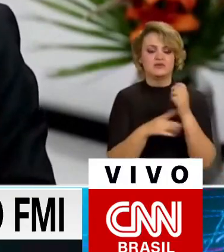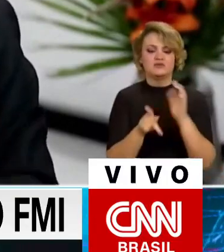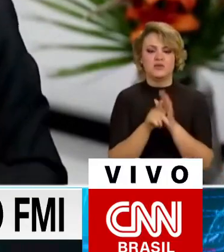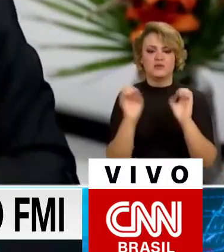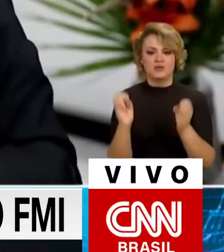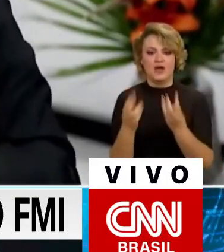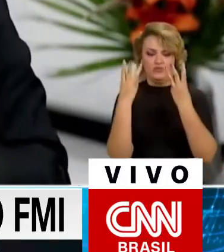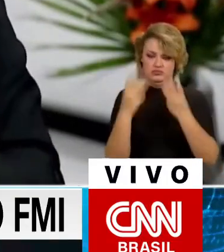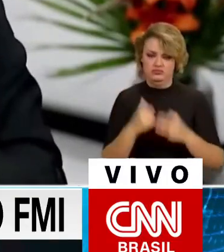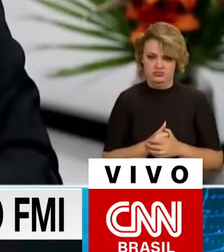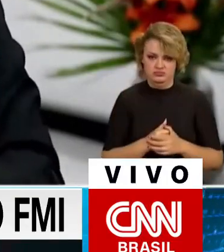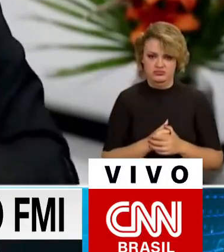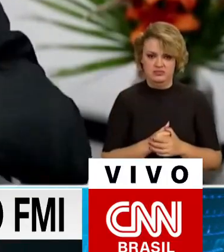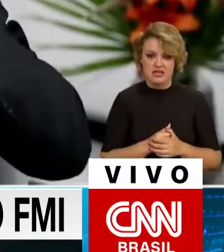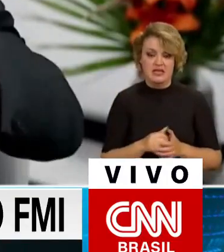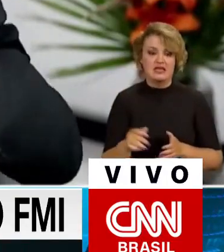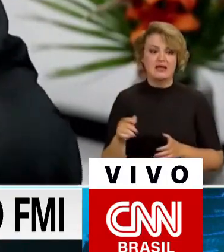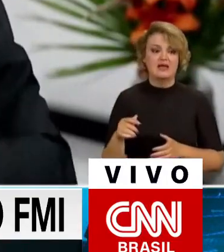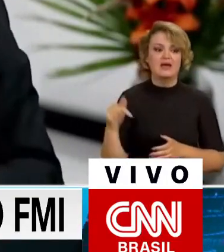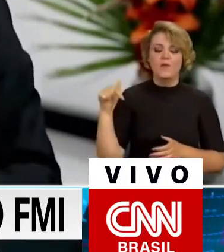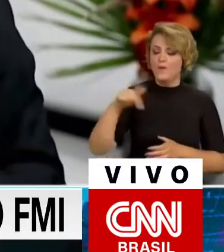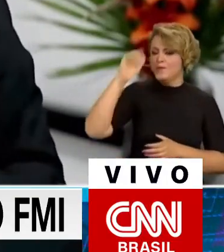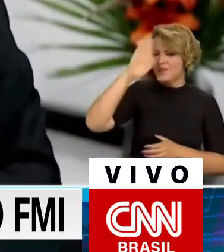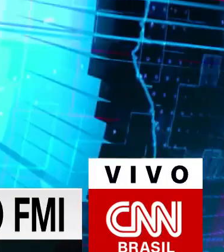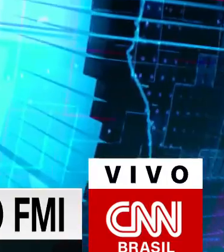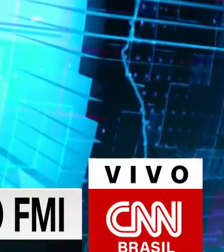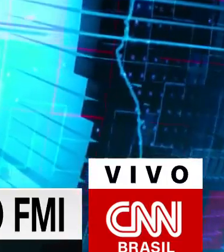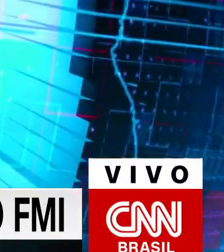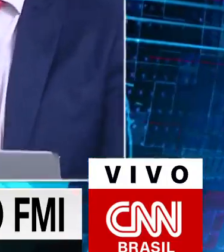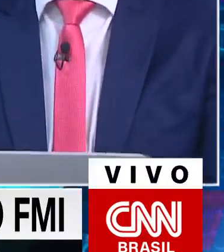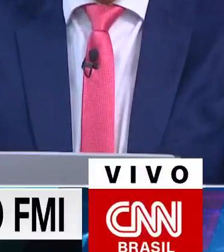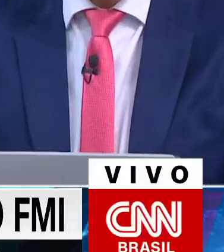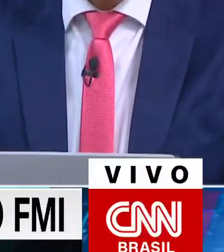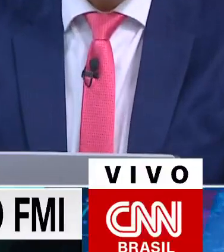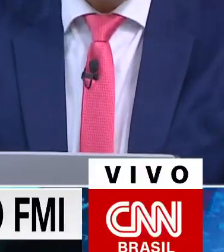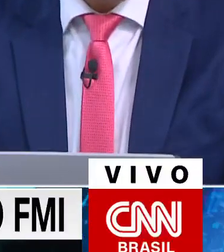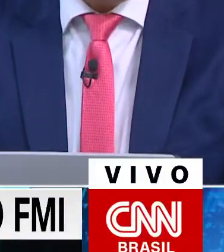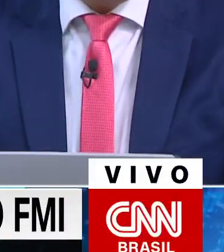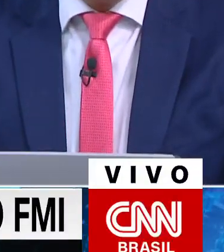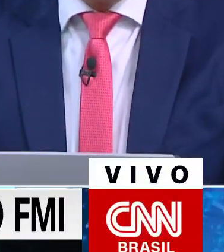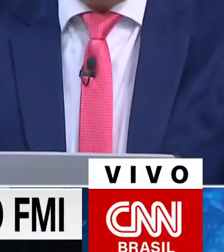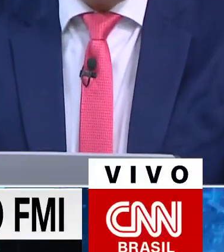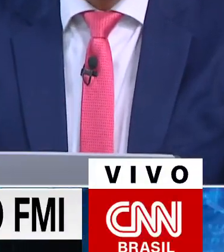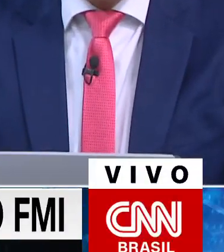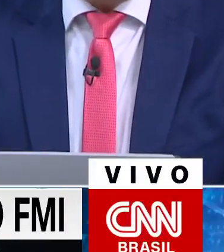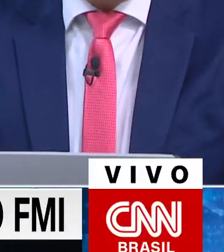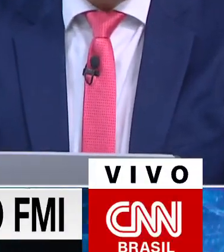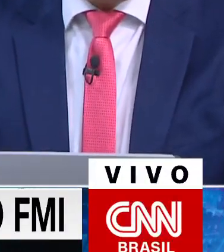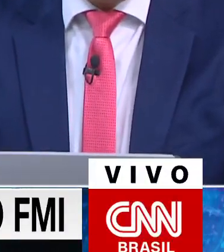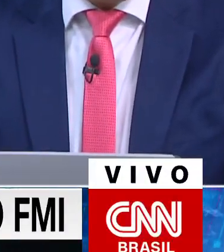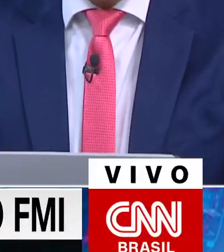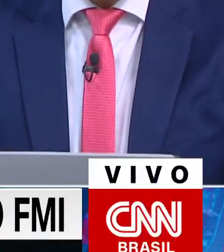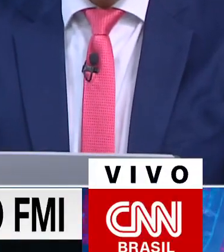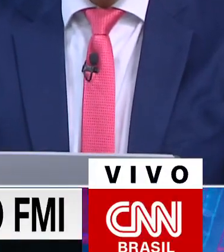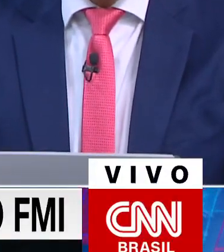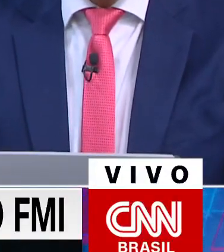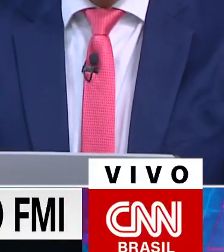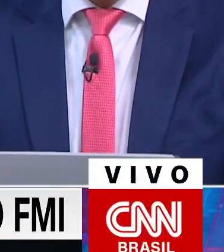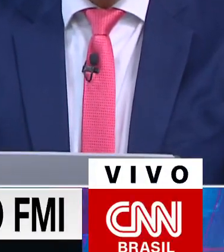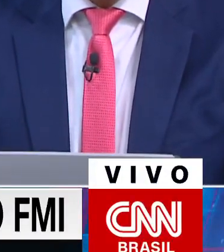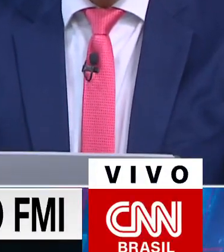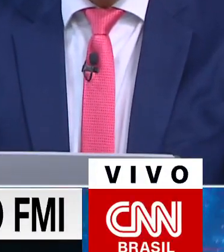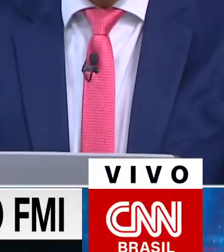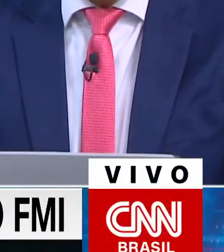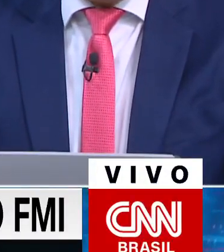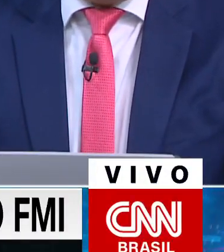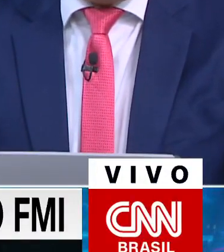Sérgio Massa, candidato, está contando as moedinhas para tentar melhorar as condições até outubro. E aí fica rapidinho, Lori, e aí fica a